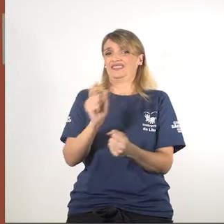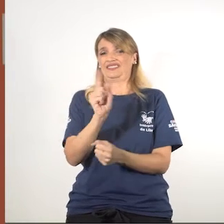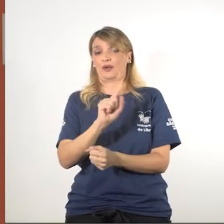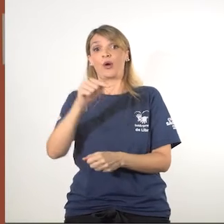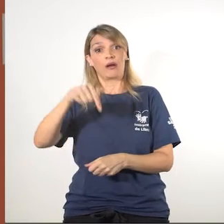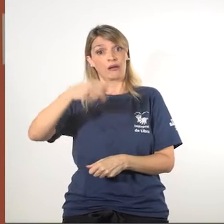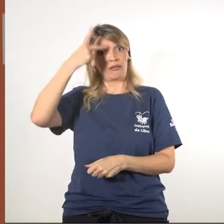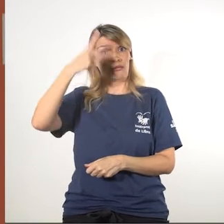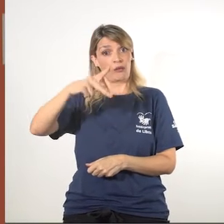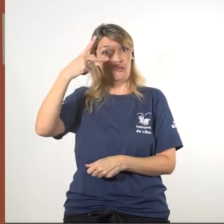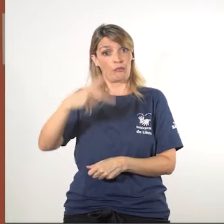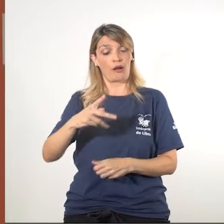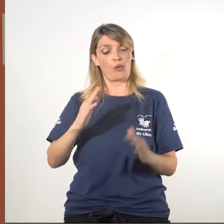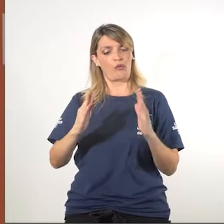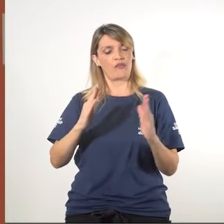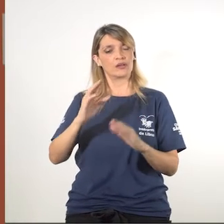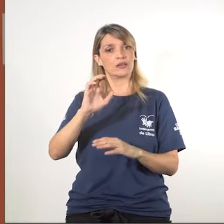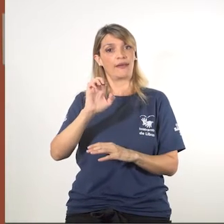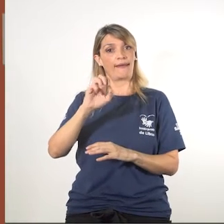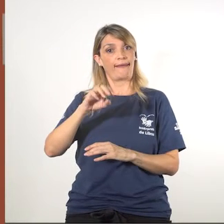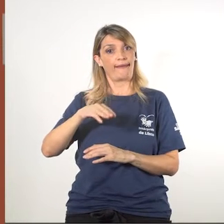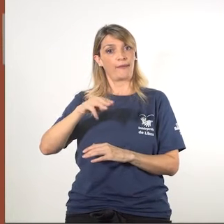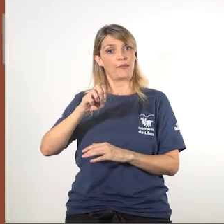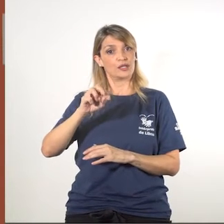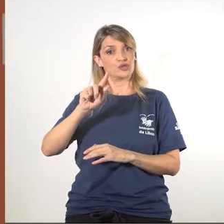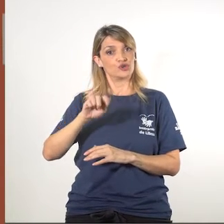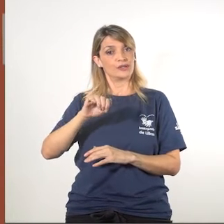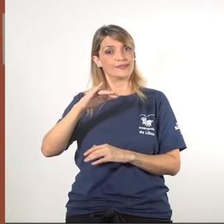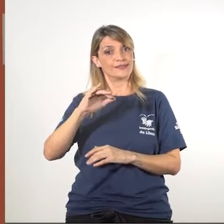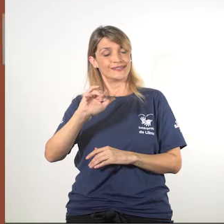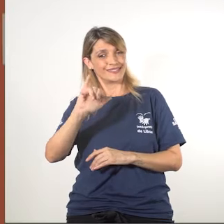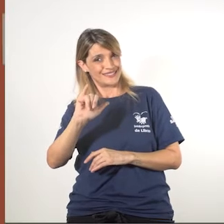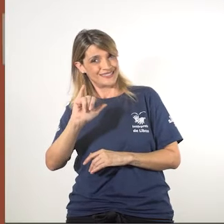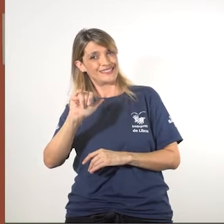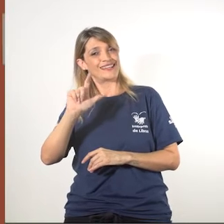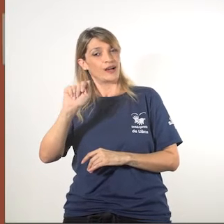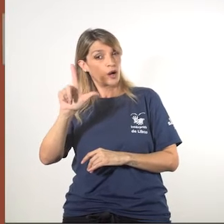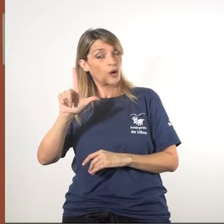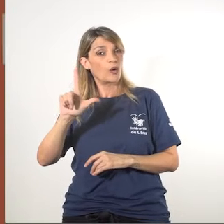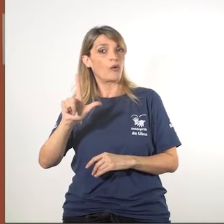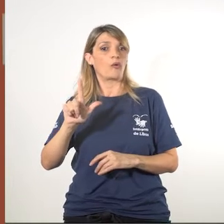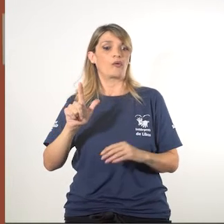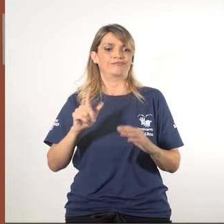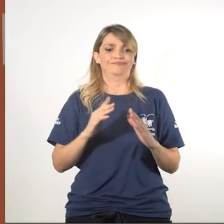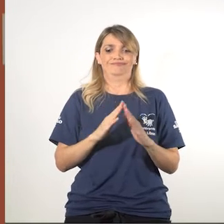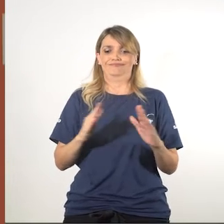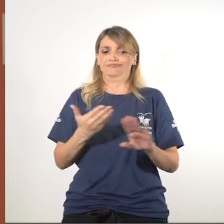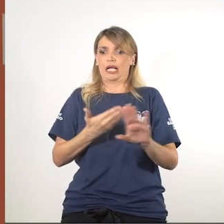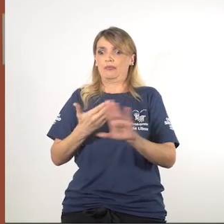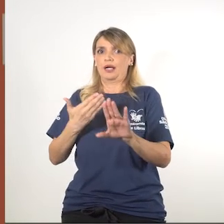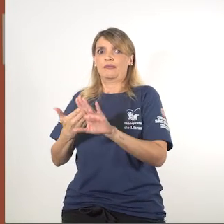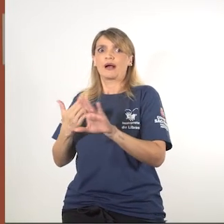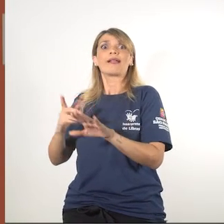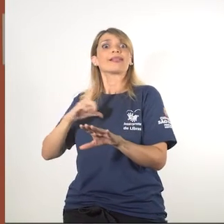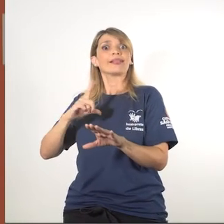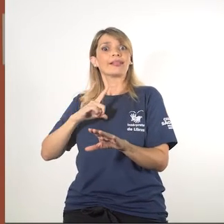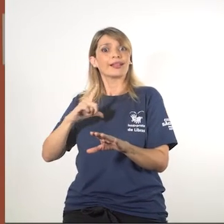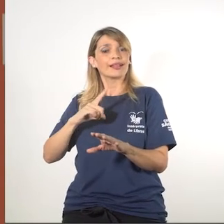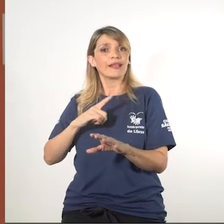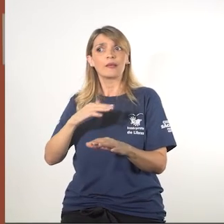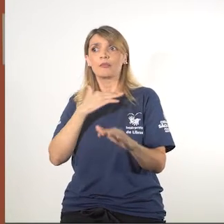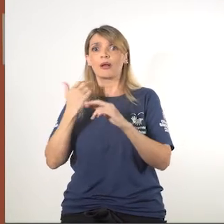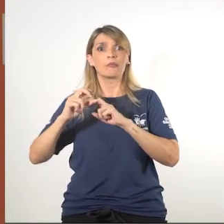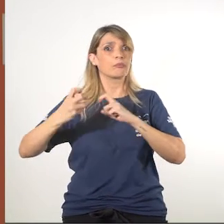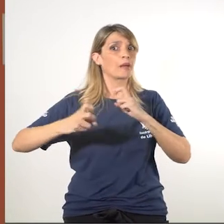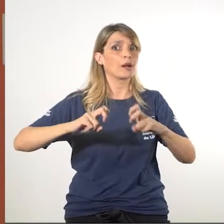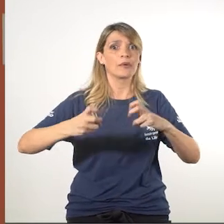apesar de estarmos sob a fase emergencial e depois de um recesso de vários dias, ainda vemos o número de mortes em patamar muito